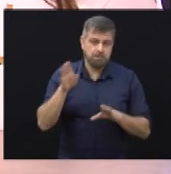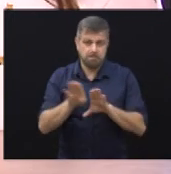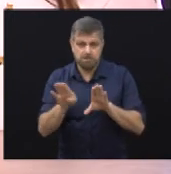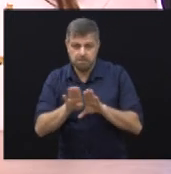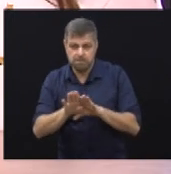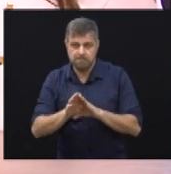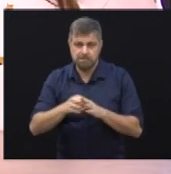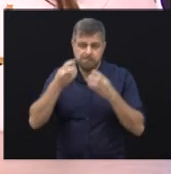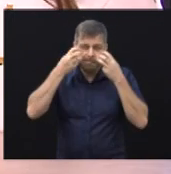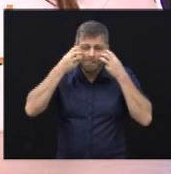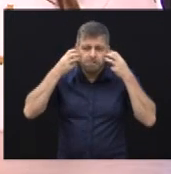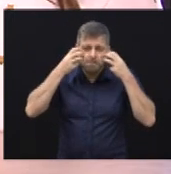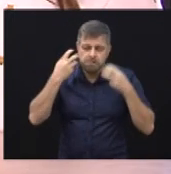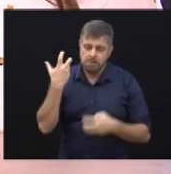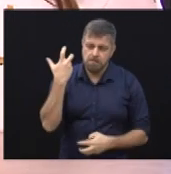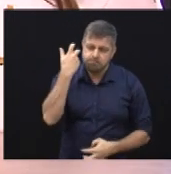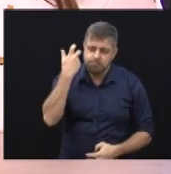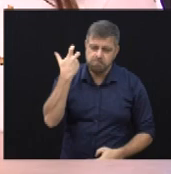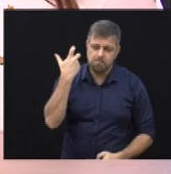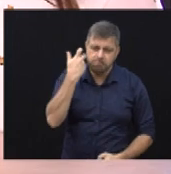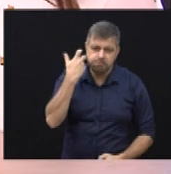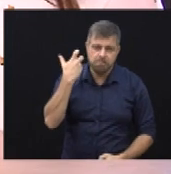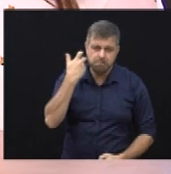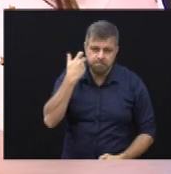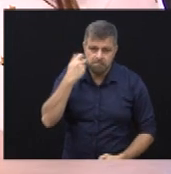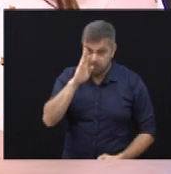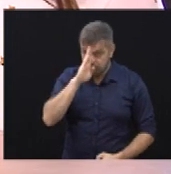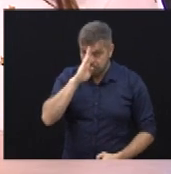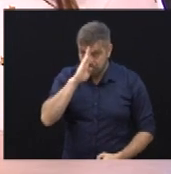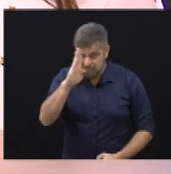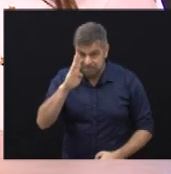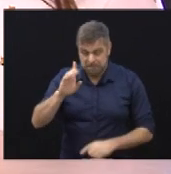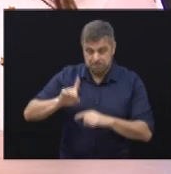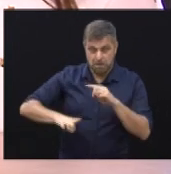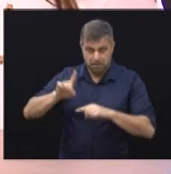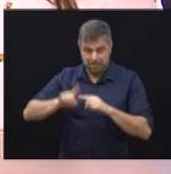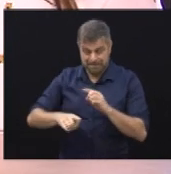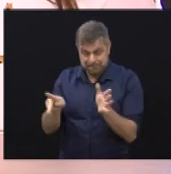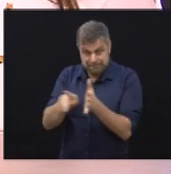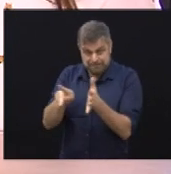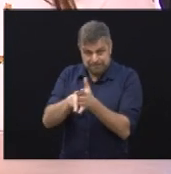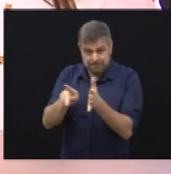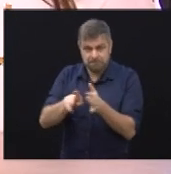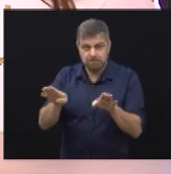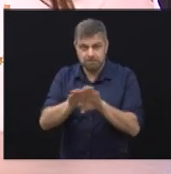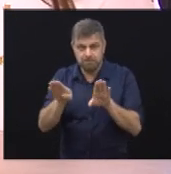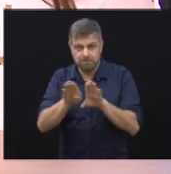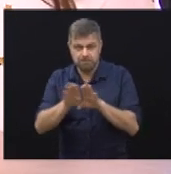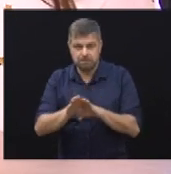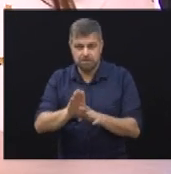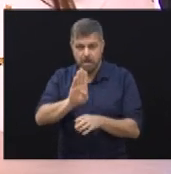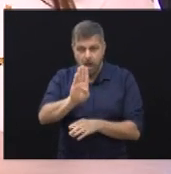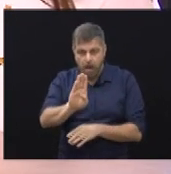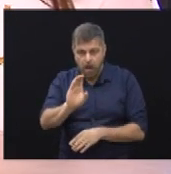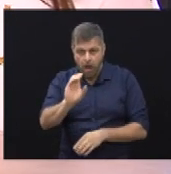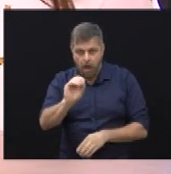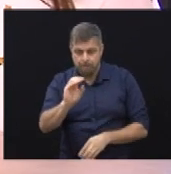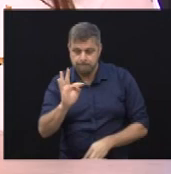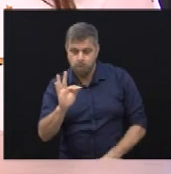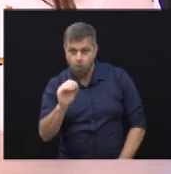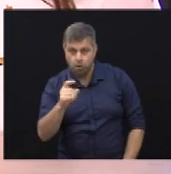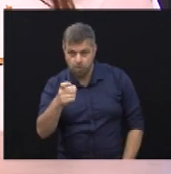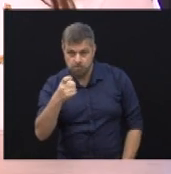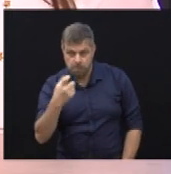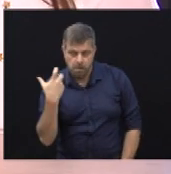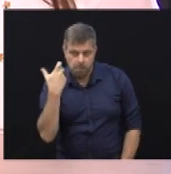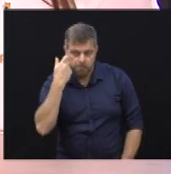uso de preenchedores faciais, principalmente com ácido hialurônico, e também a aplicação da toxina botulínica para que a